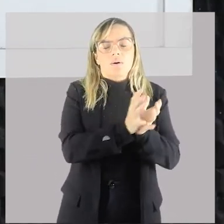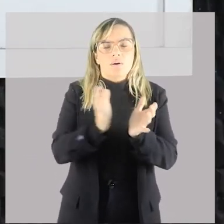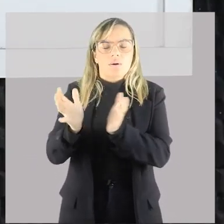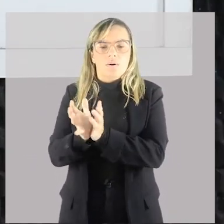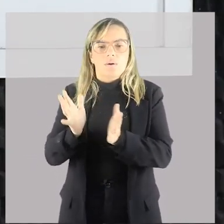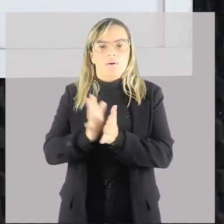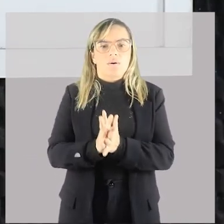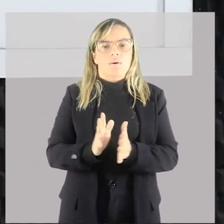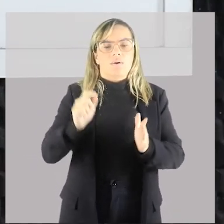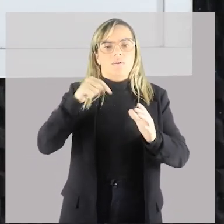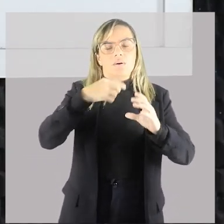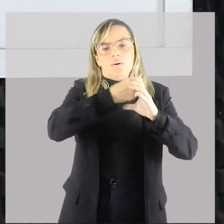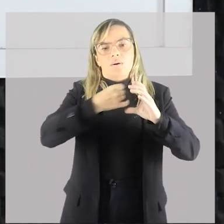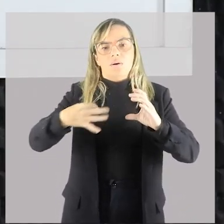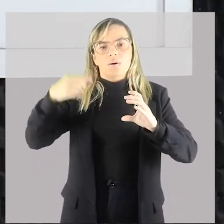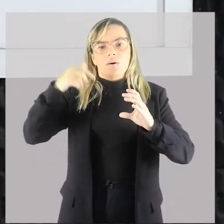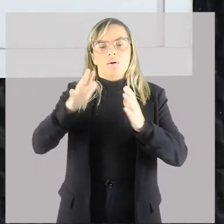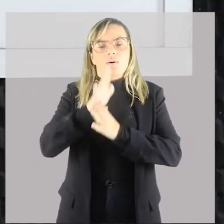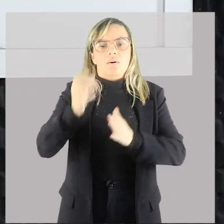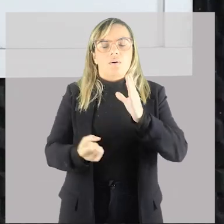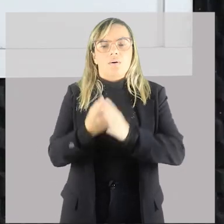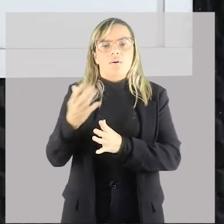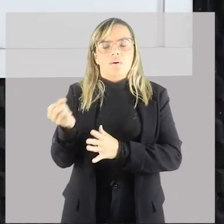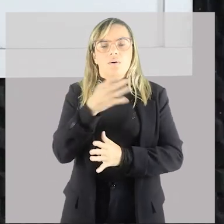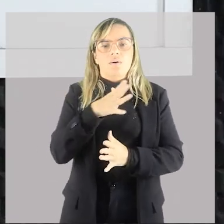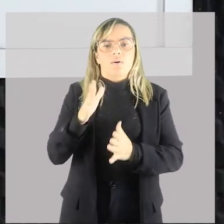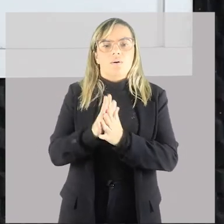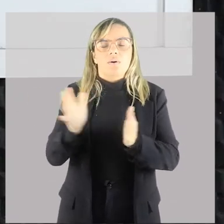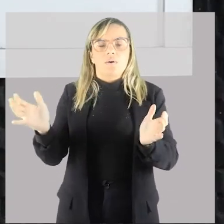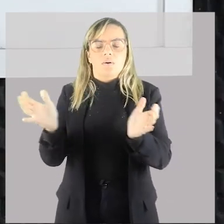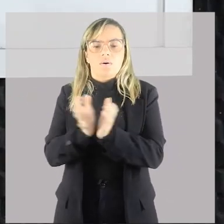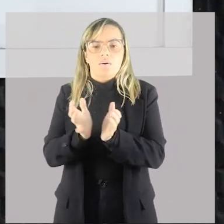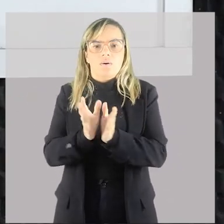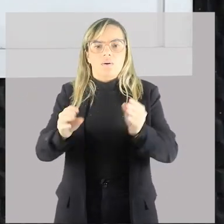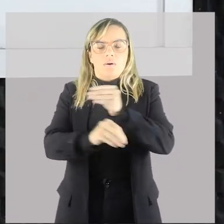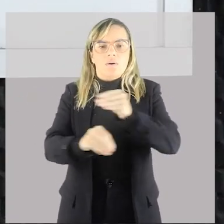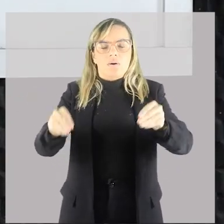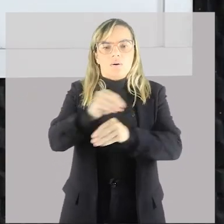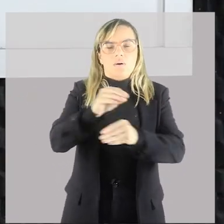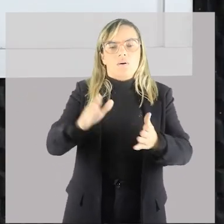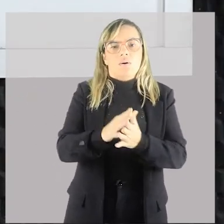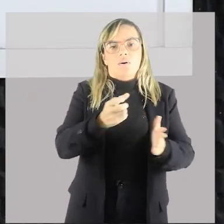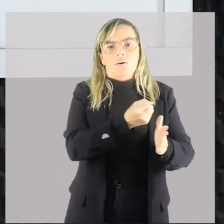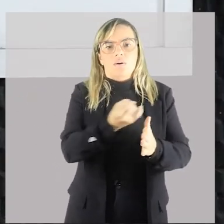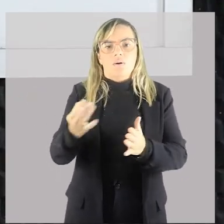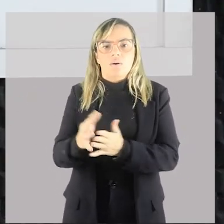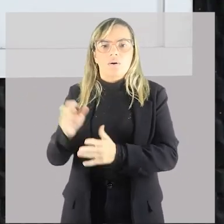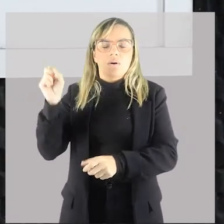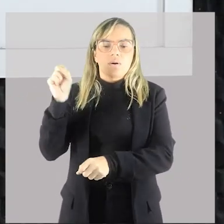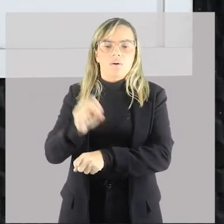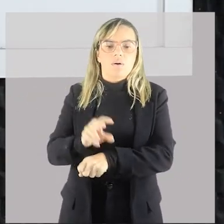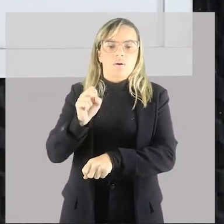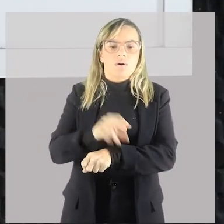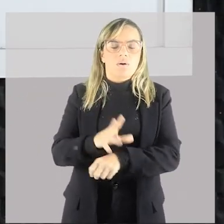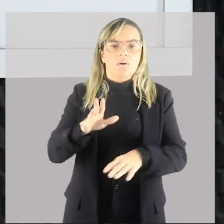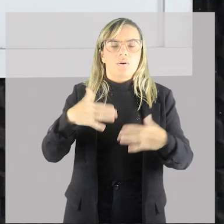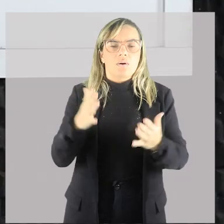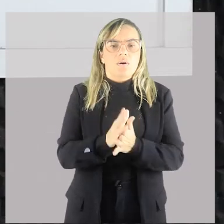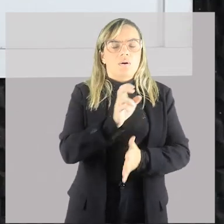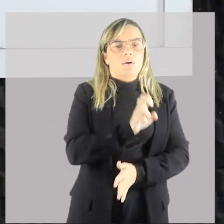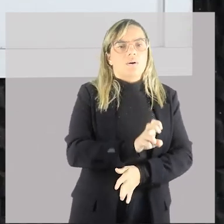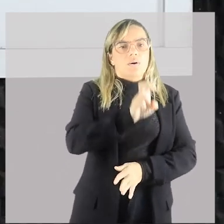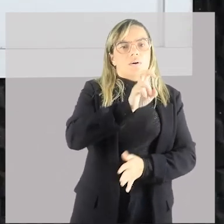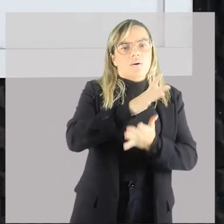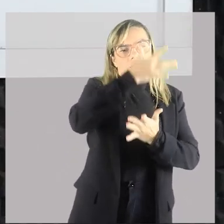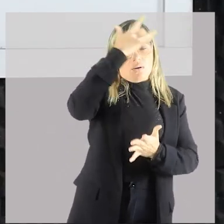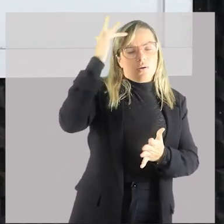os elementos que você tem para formar os grupos, ele coincide com a quantidade de vagas que tem um grupo. Então, por exemplo, 5 pessoas